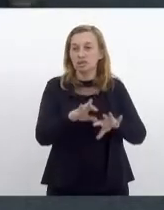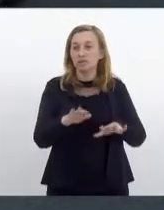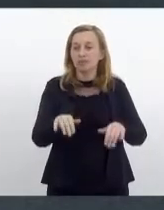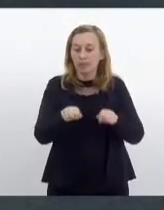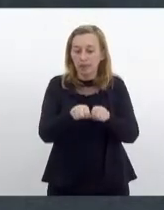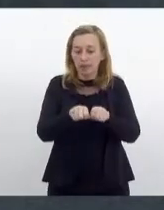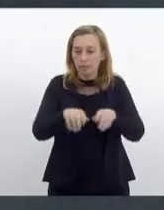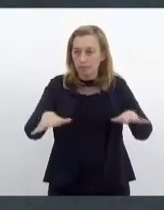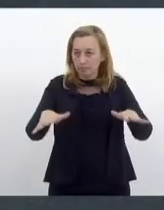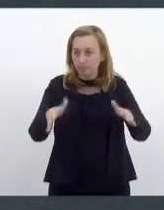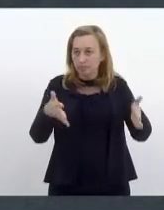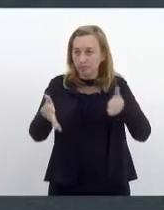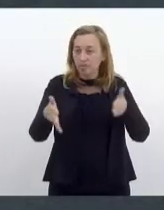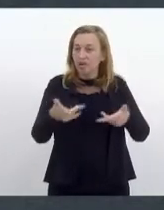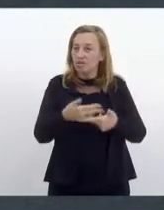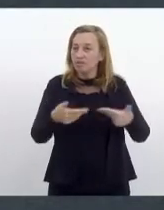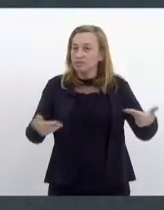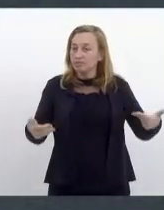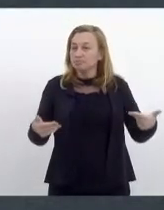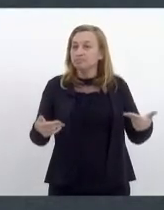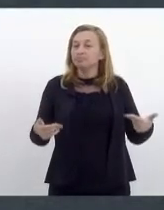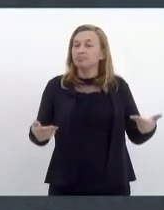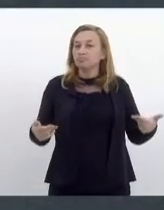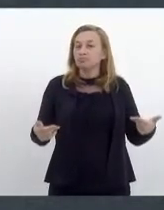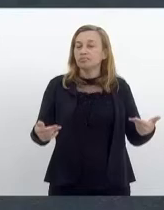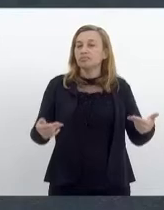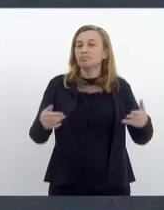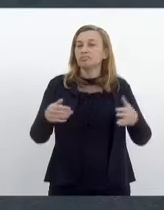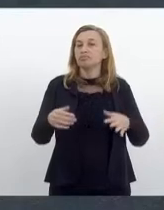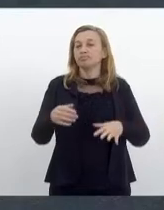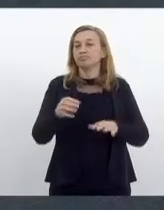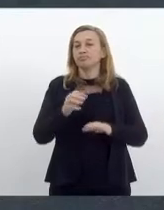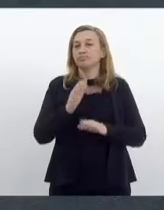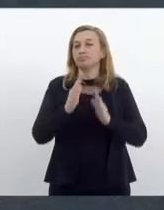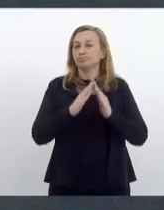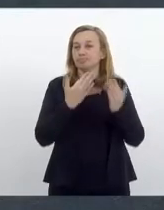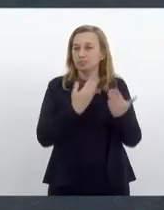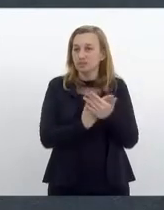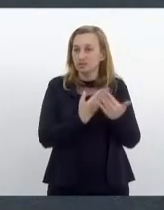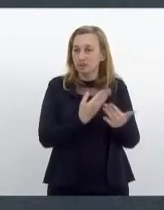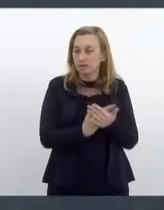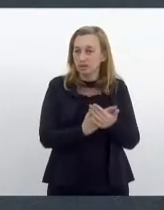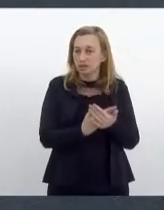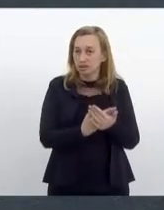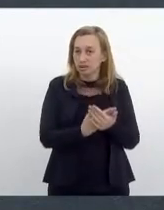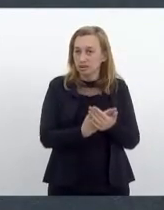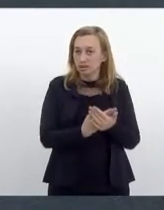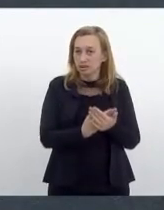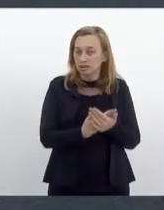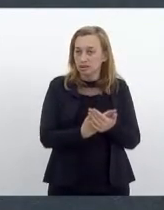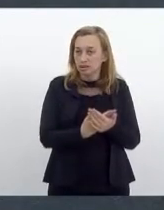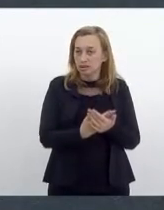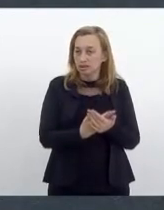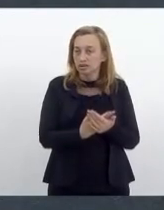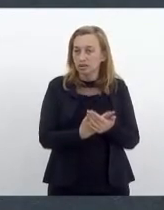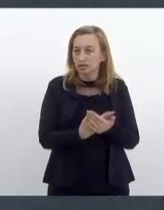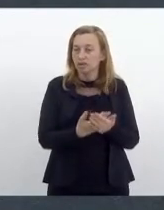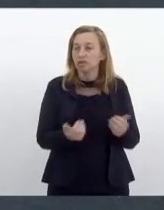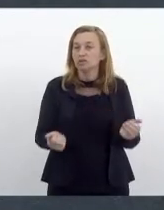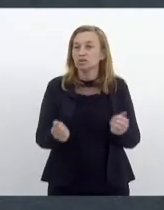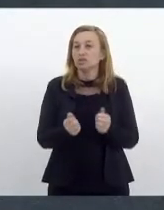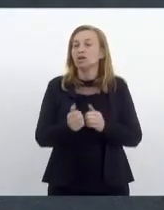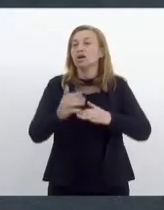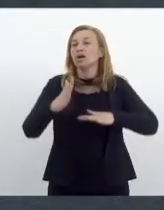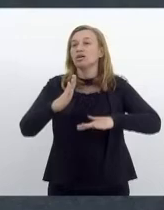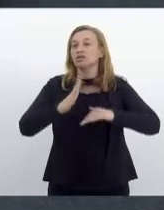pandemia, muitas escolas adotaram isso de uma forma não pactuada contratualmente com seus profissionais de